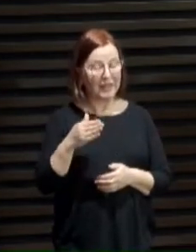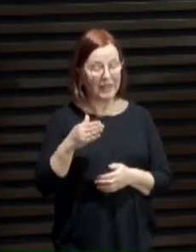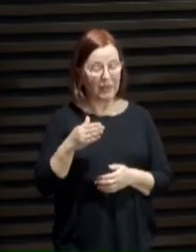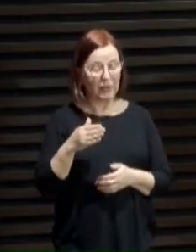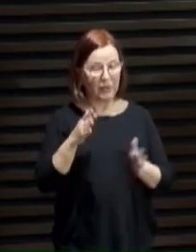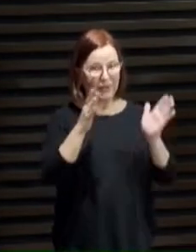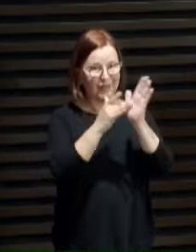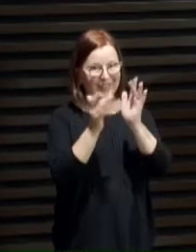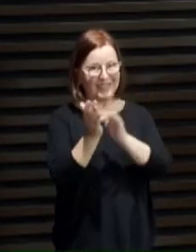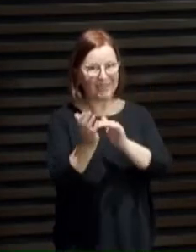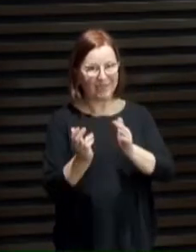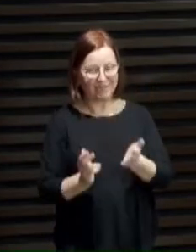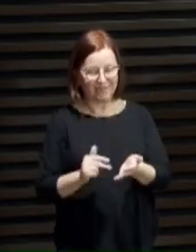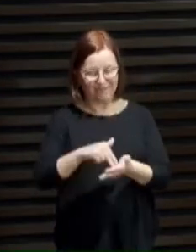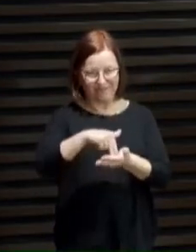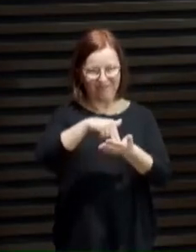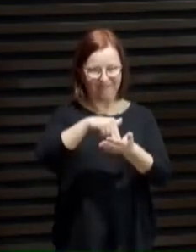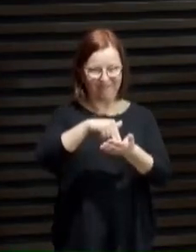capa.